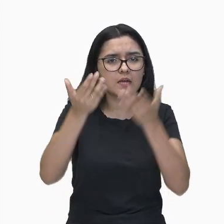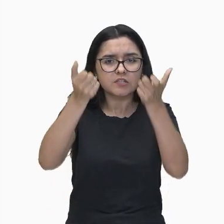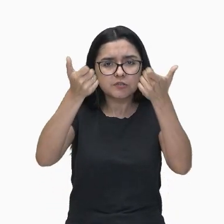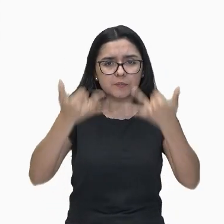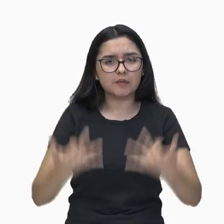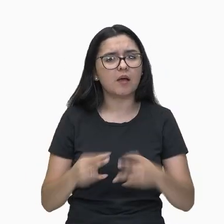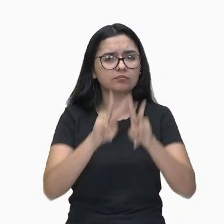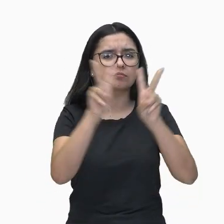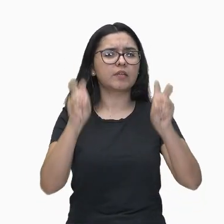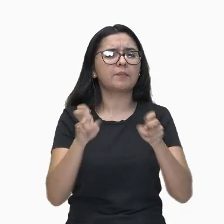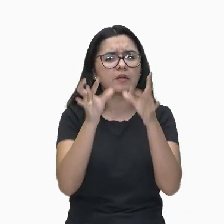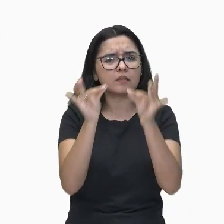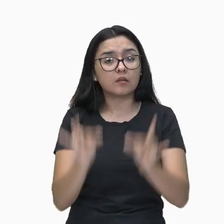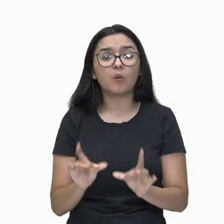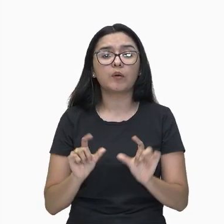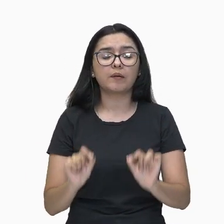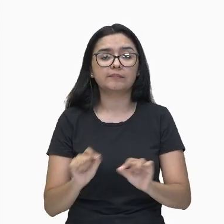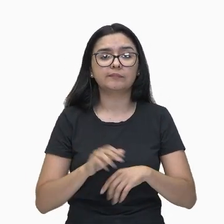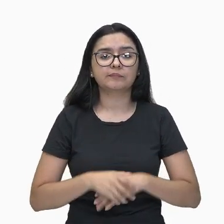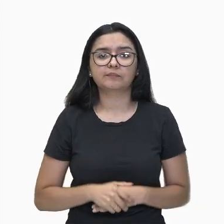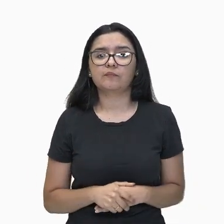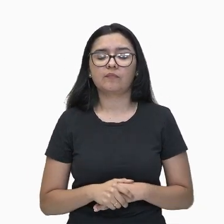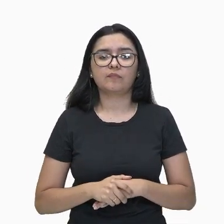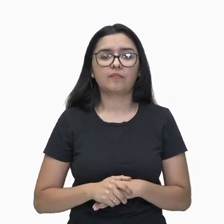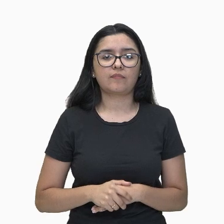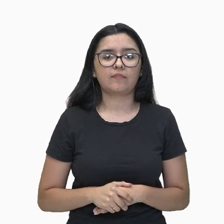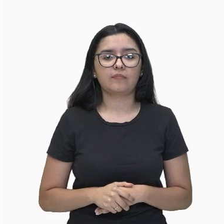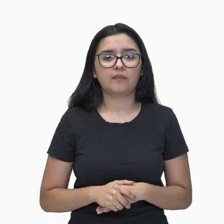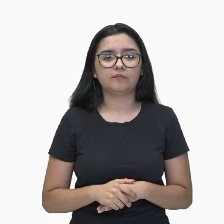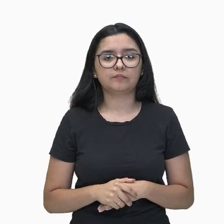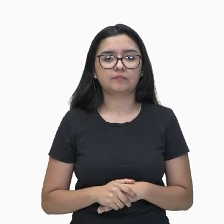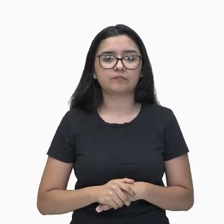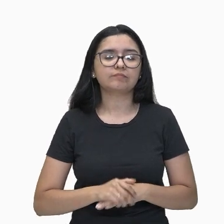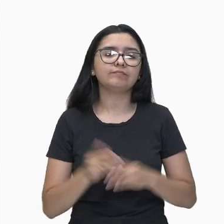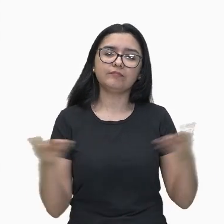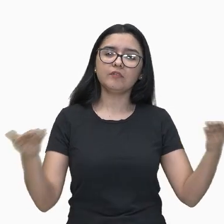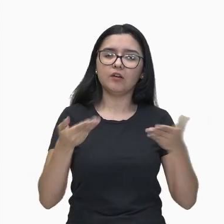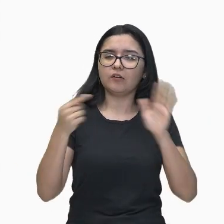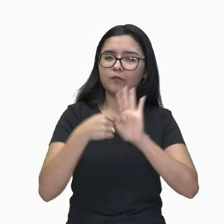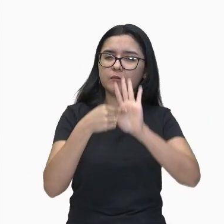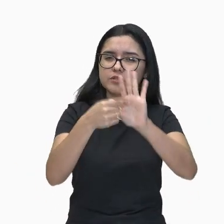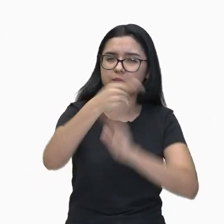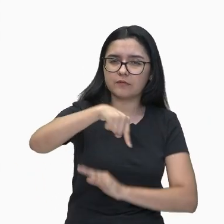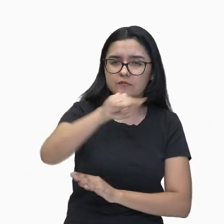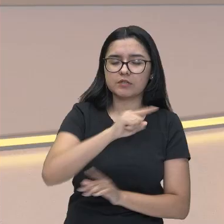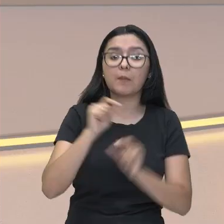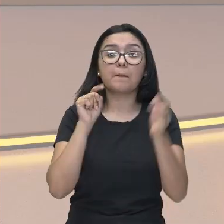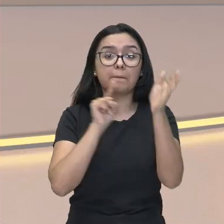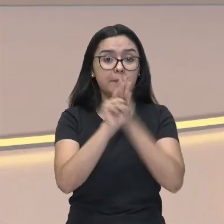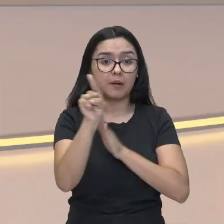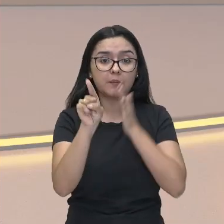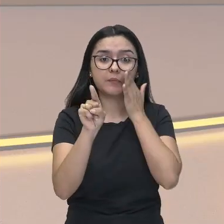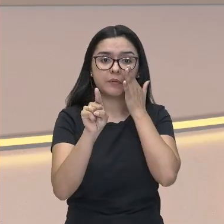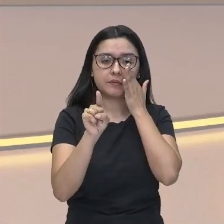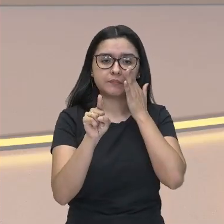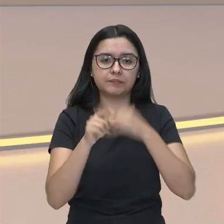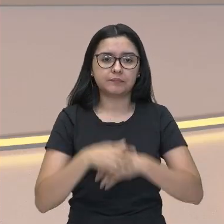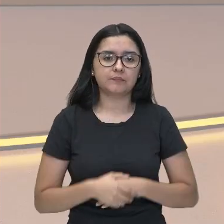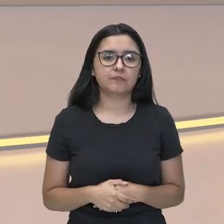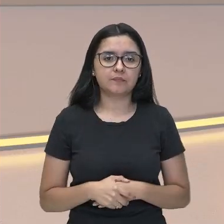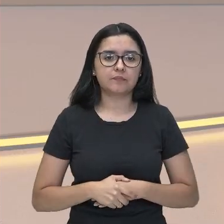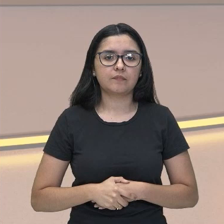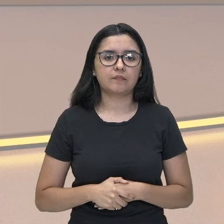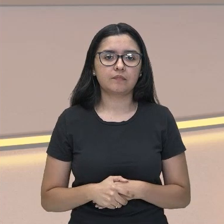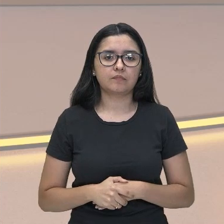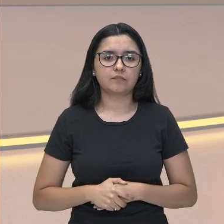metafísica, é o que eu vou mostrar para vocês agora, uma pergunta, né, que vai